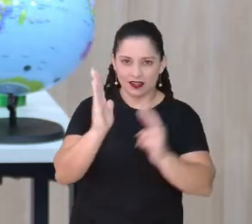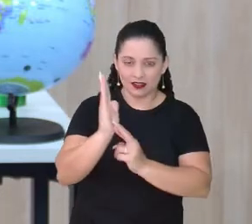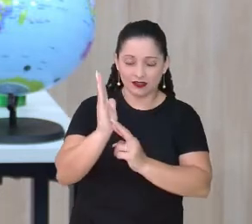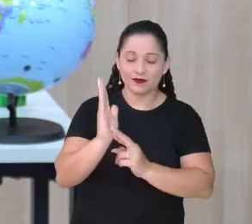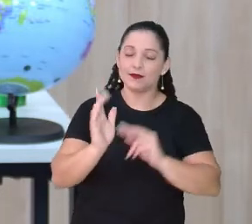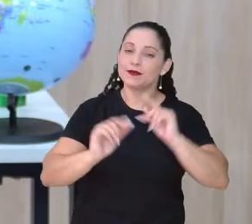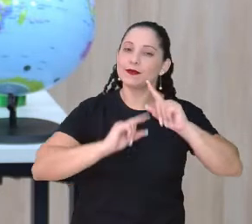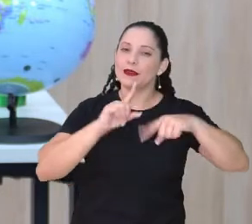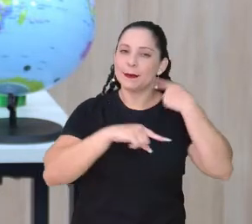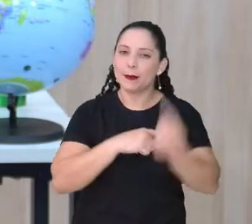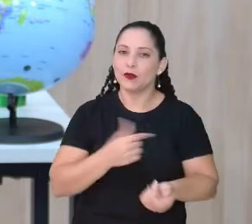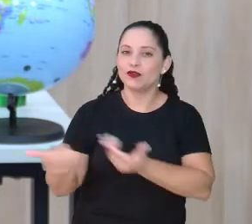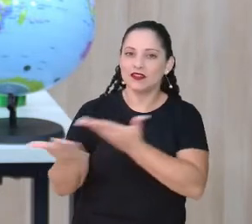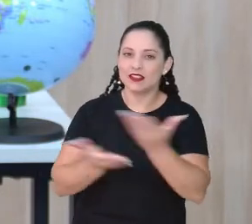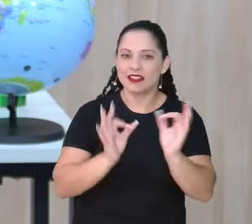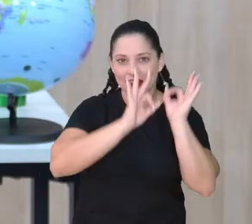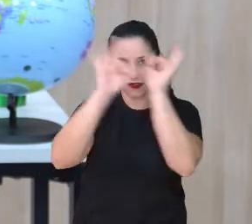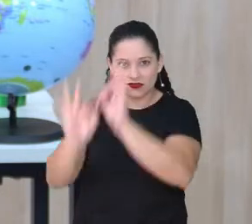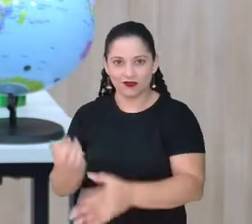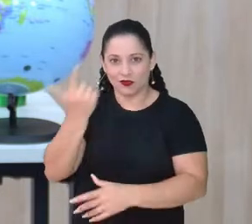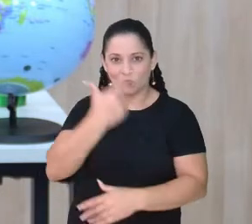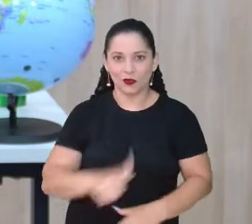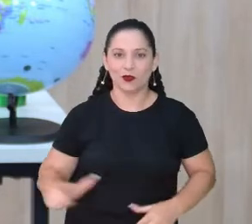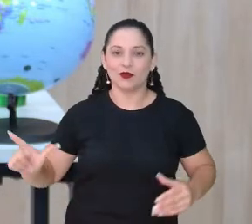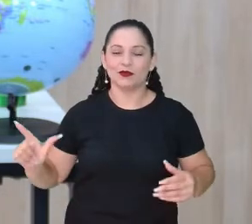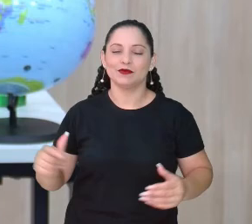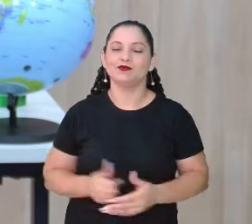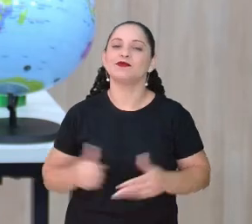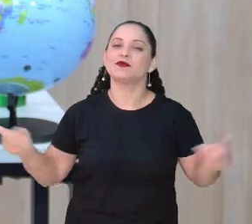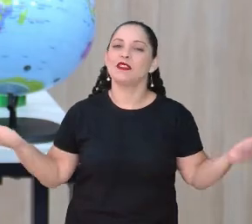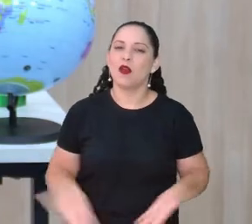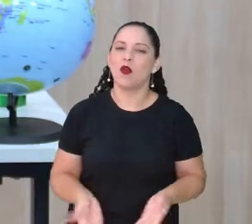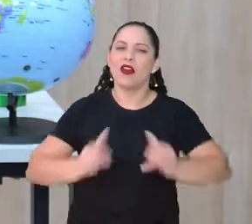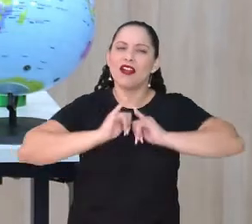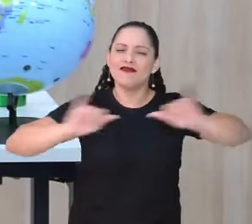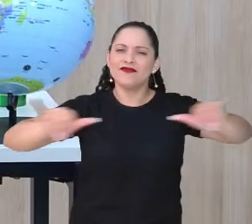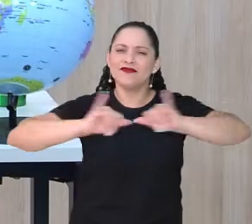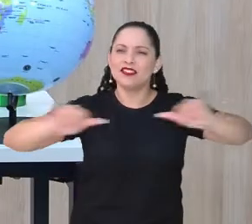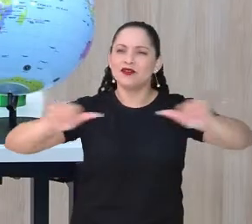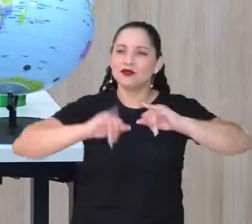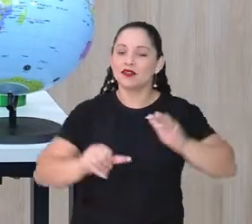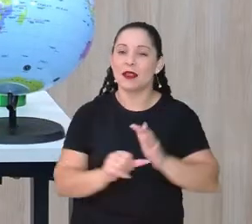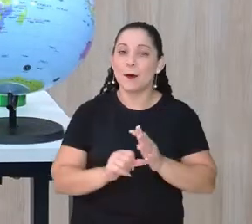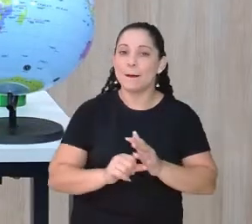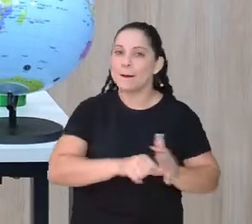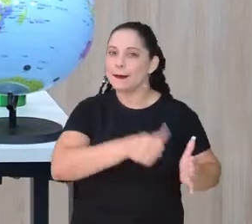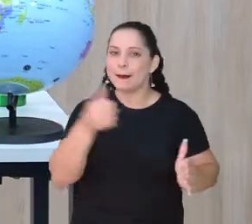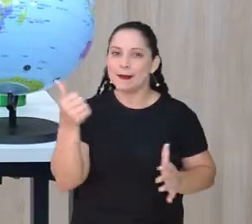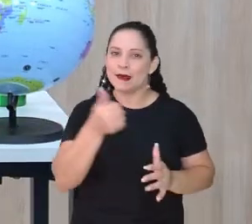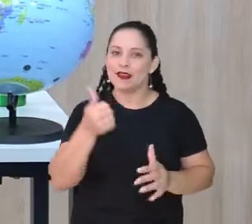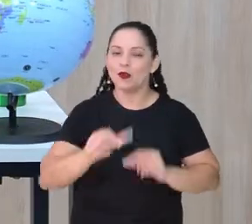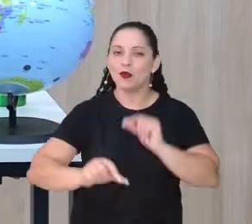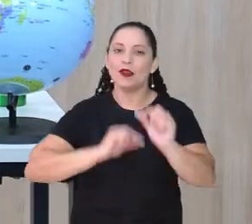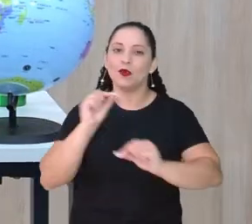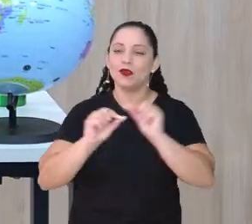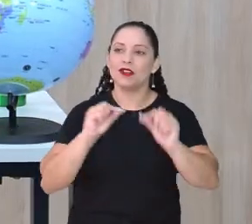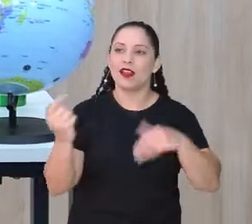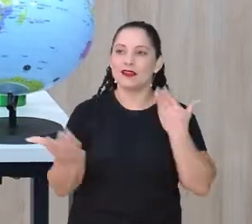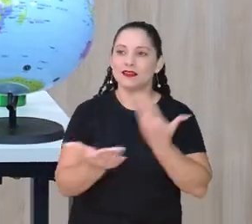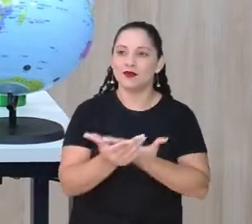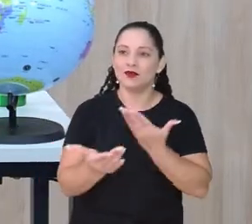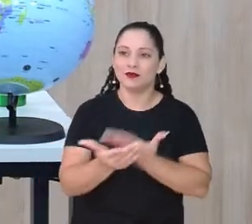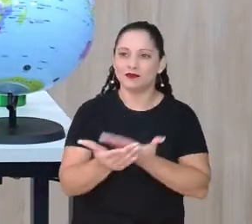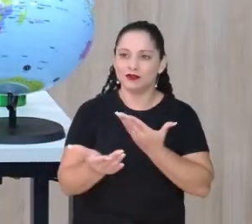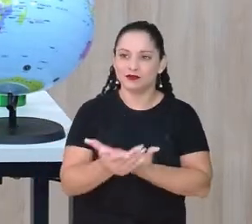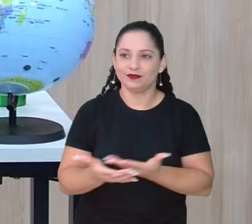vocês vão rever a aula. Mas vamos agora para alguns avisos. O primeiro aviso é em relação às nossas aulas.